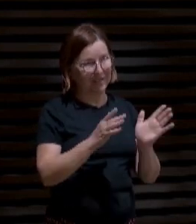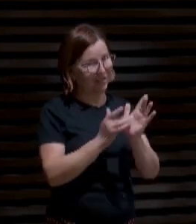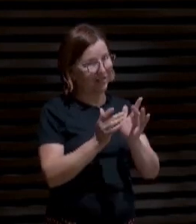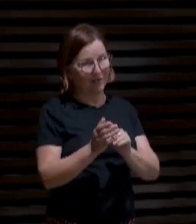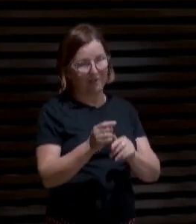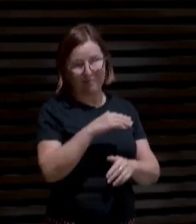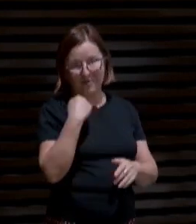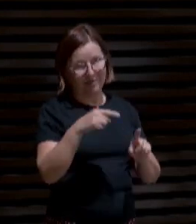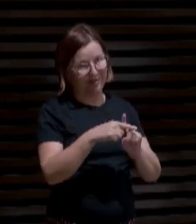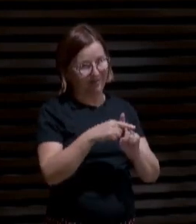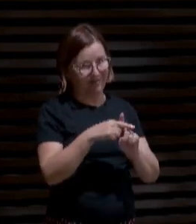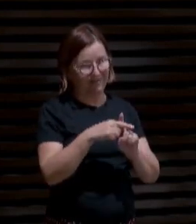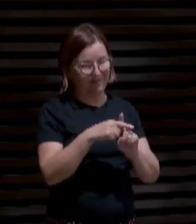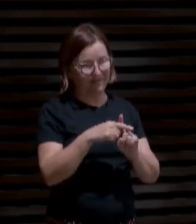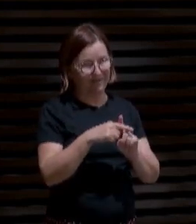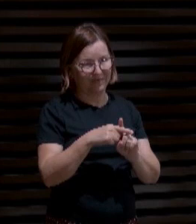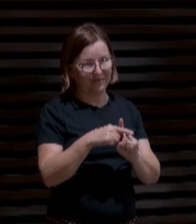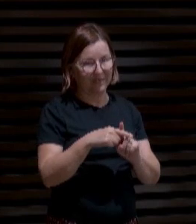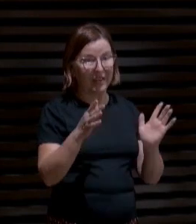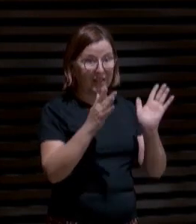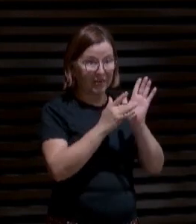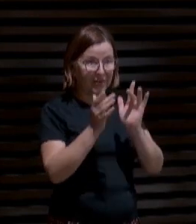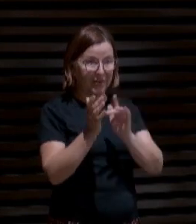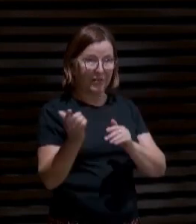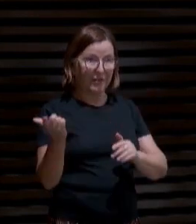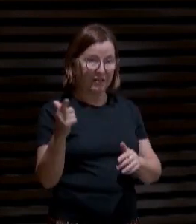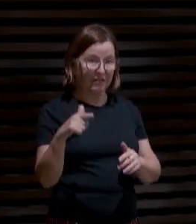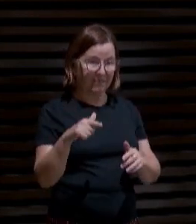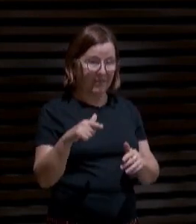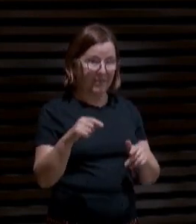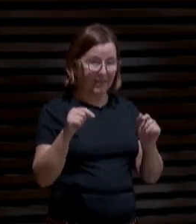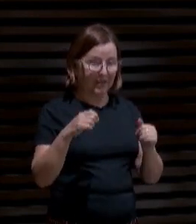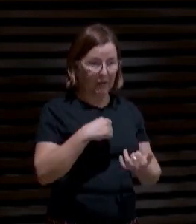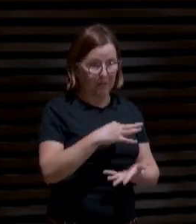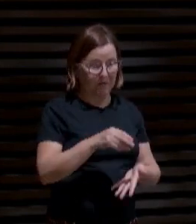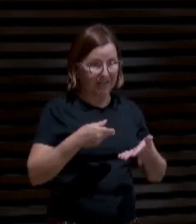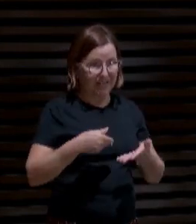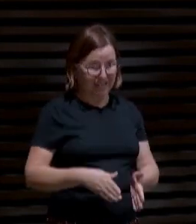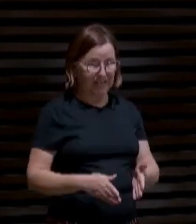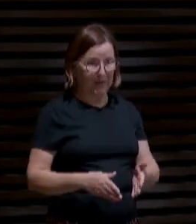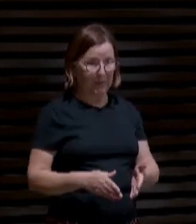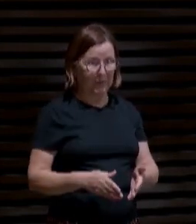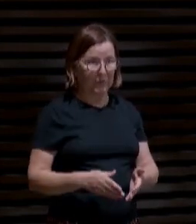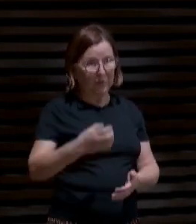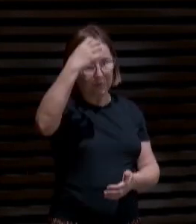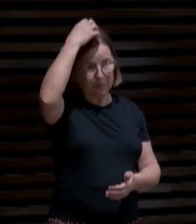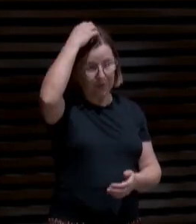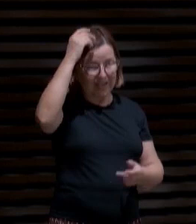irmãos, já Herodes quis matá-lo bem no início, quando criancinha.